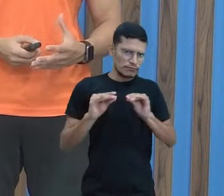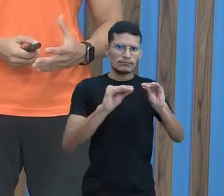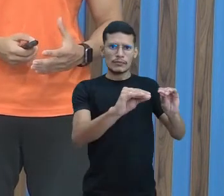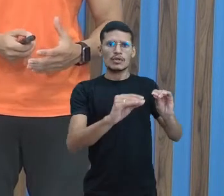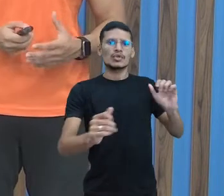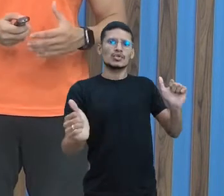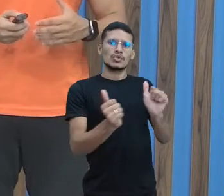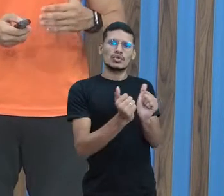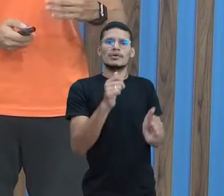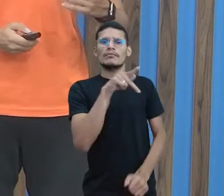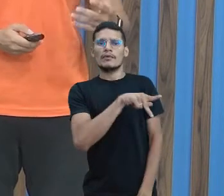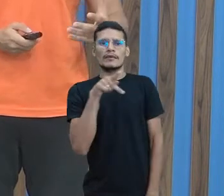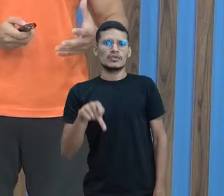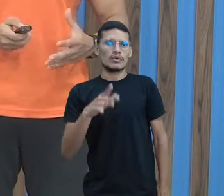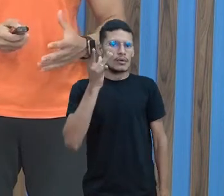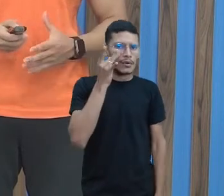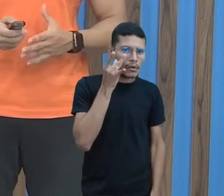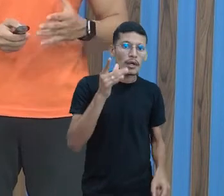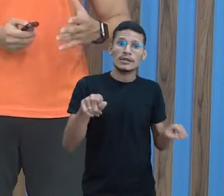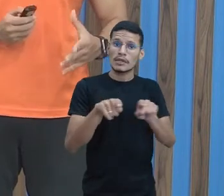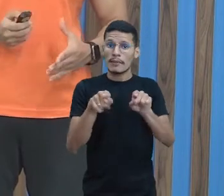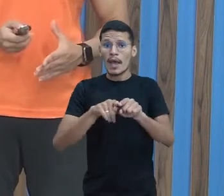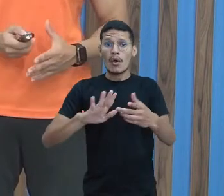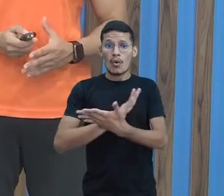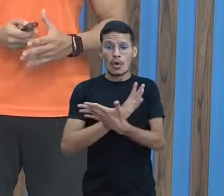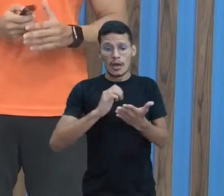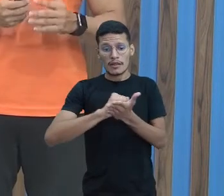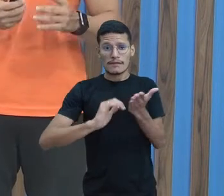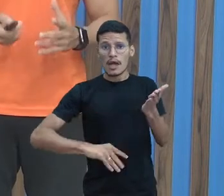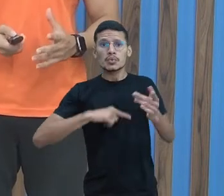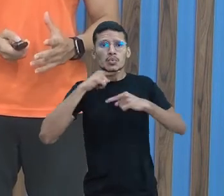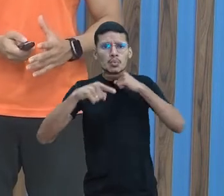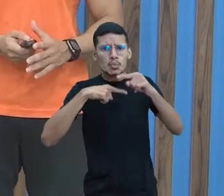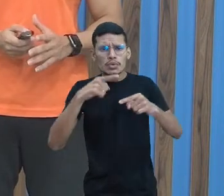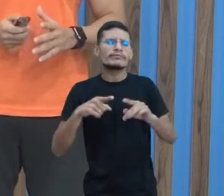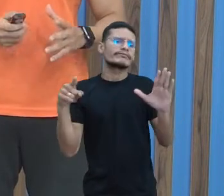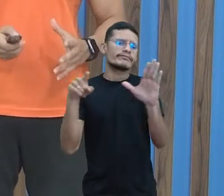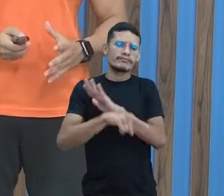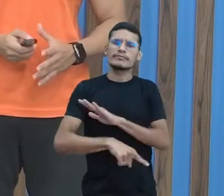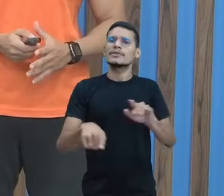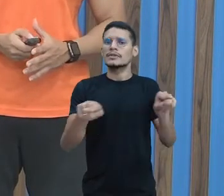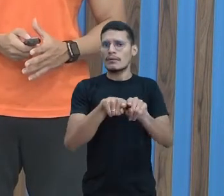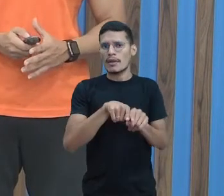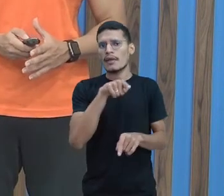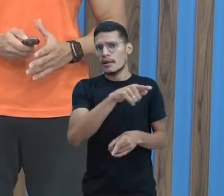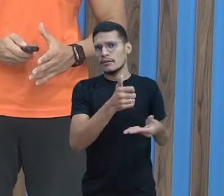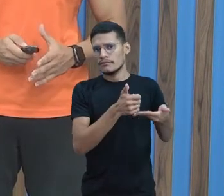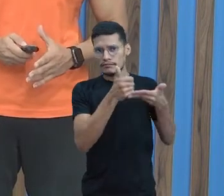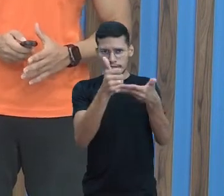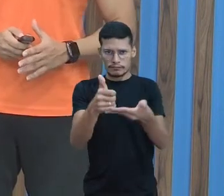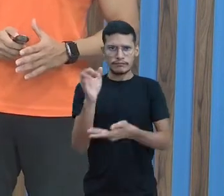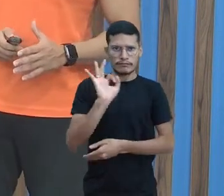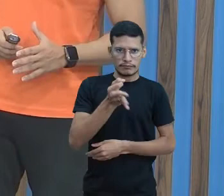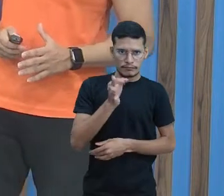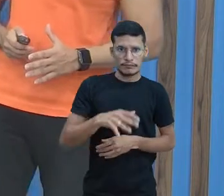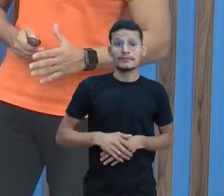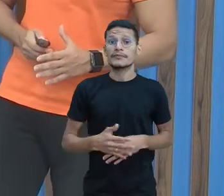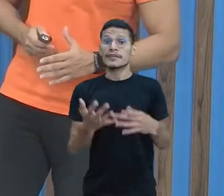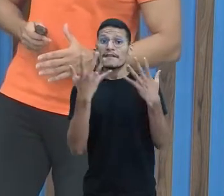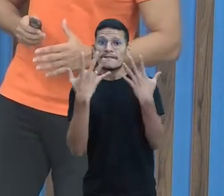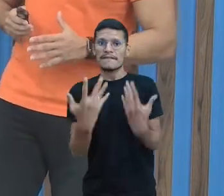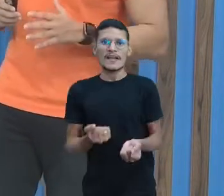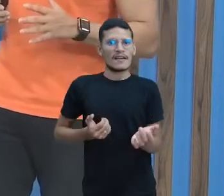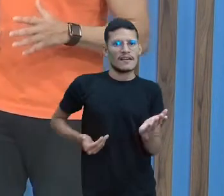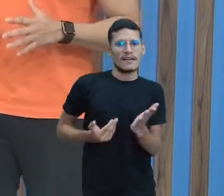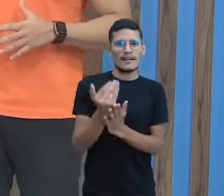exercício também, para que aquelas questões que você não conseguiu resolver, você leva para ele e ele te ajuda também, tá certo? Então vamos lá,